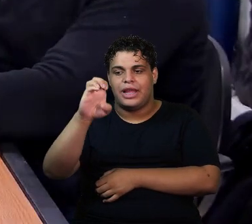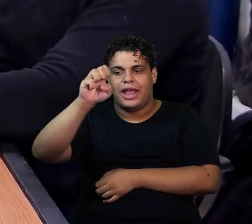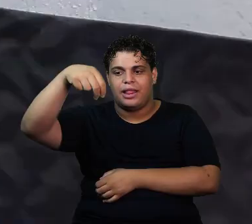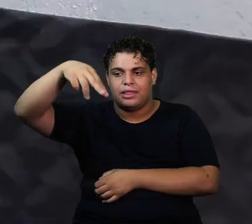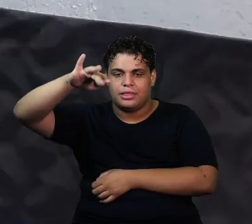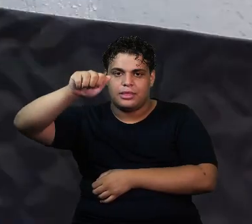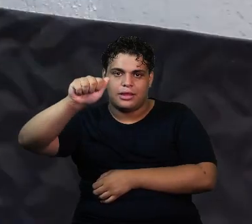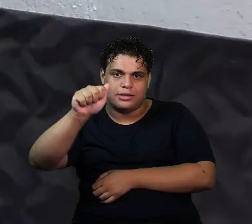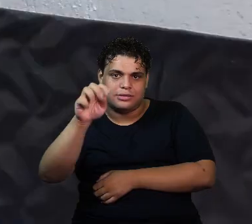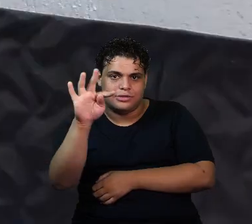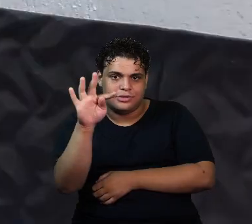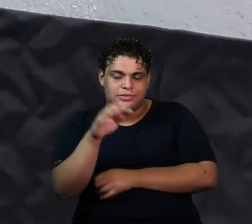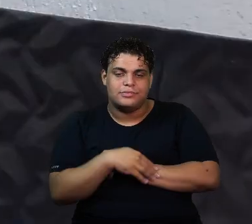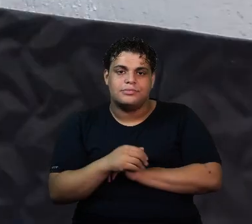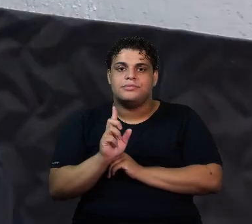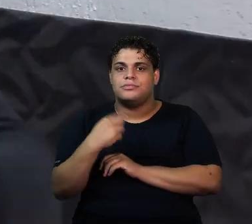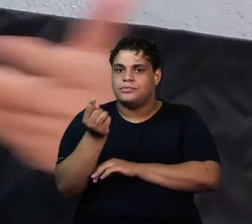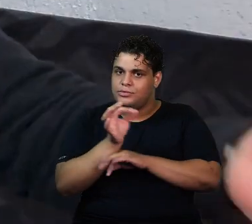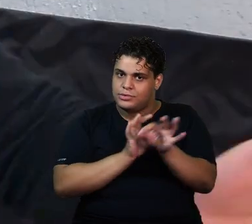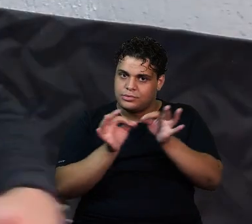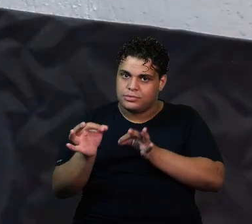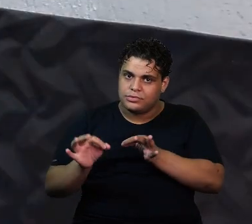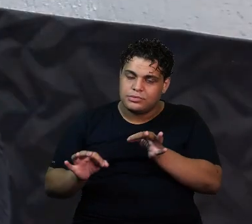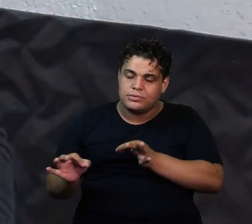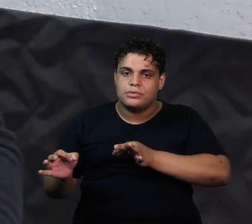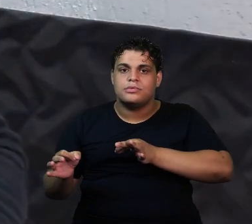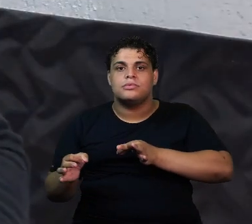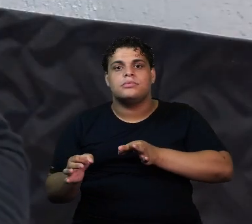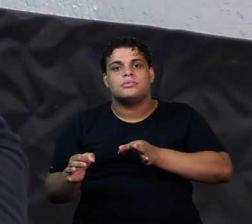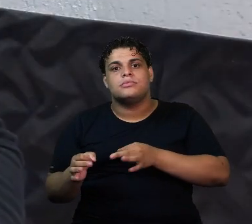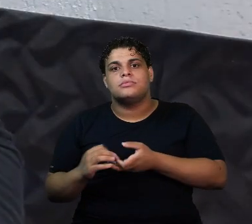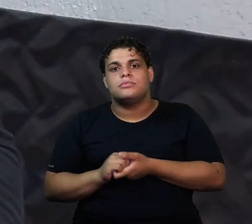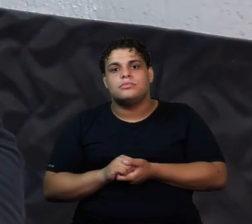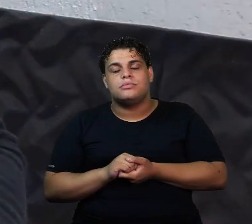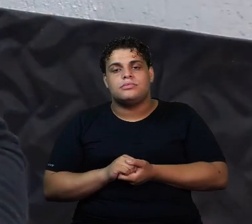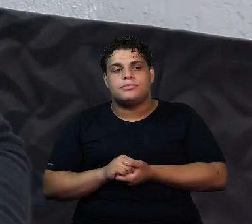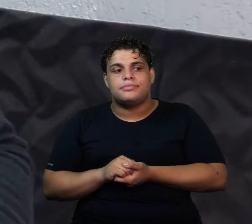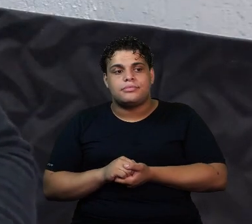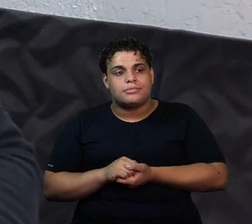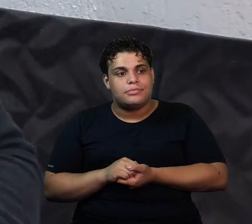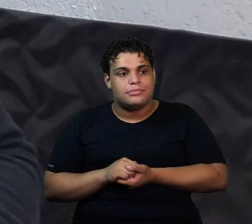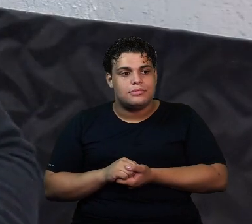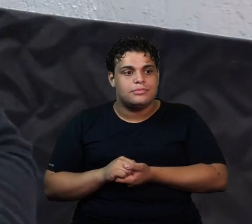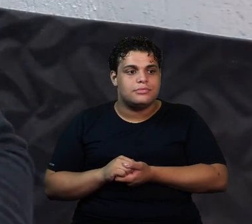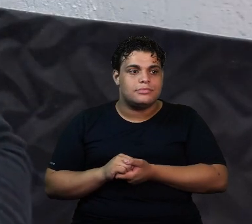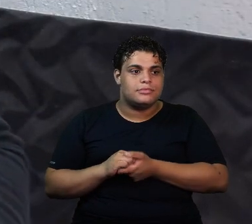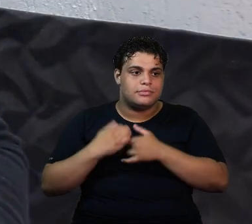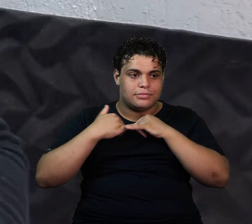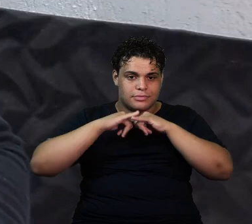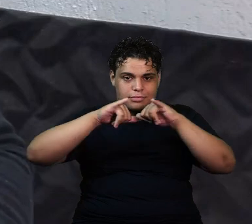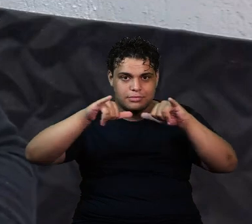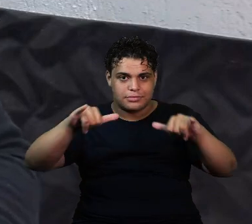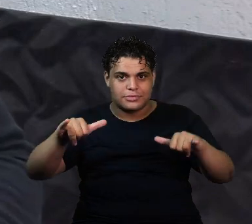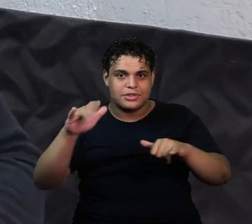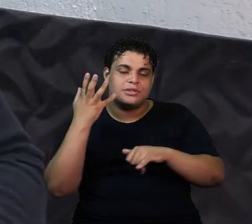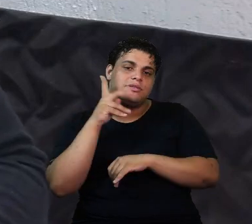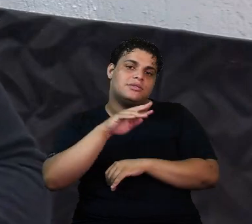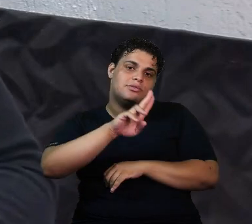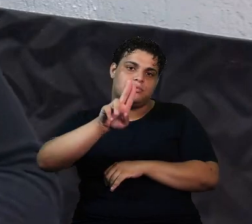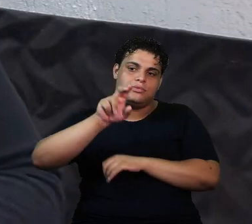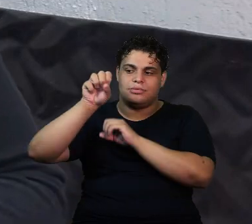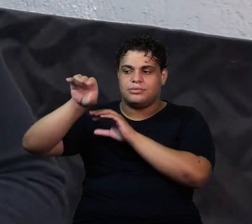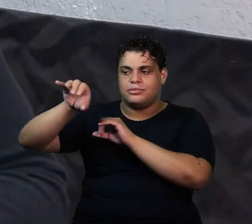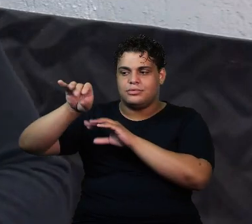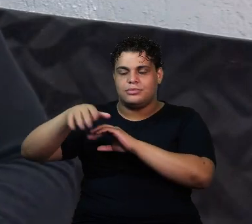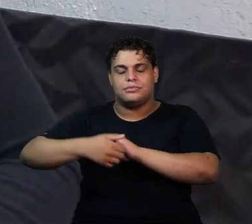projeto, né, e não só nesse projeto, com toda essa ideia, é chegar nas crianças através da educação.